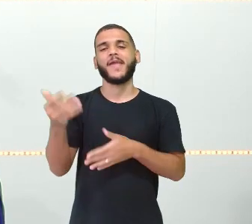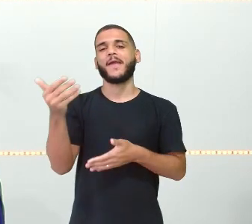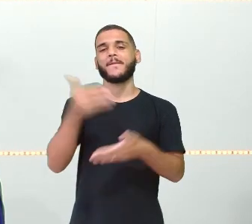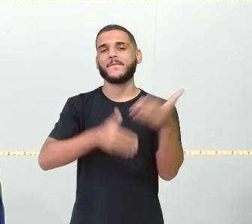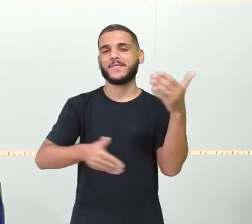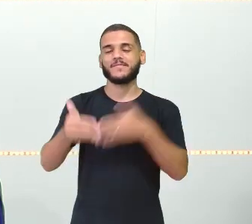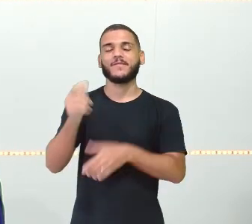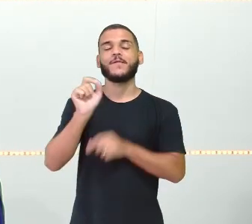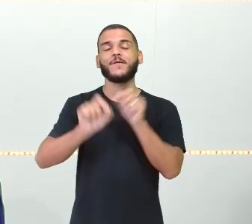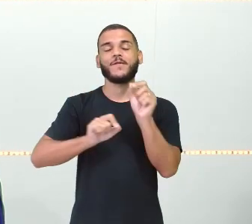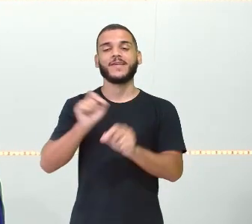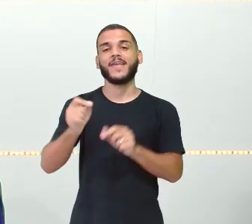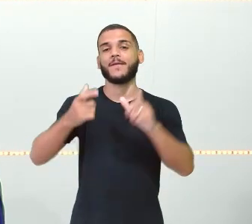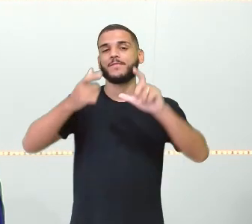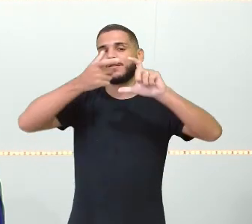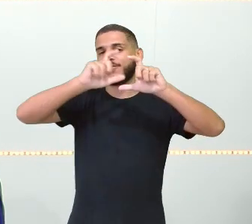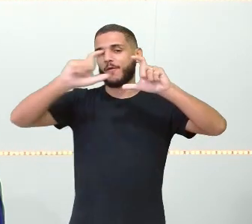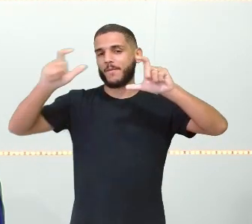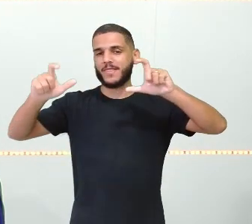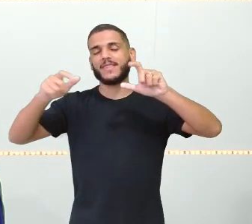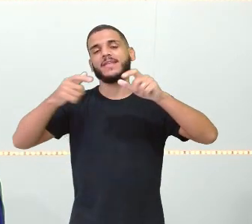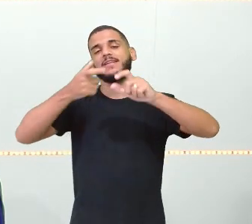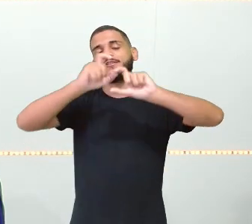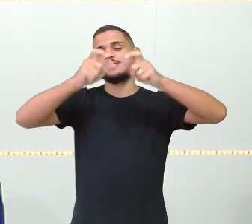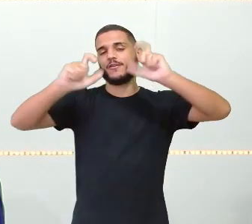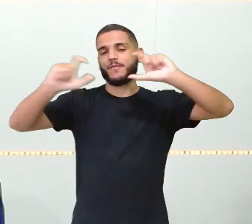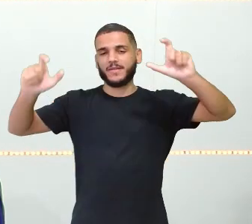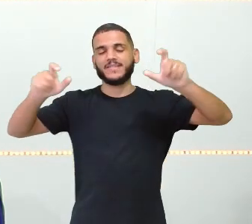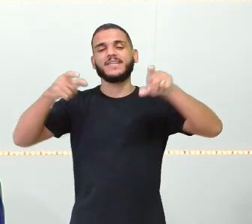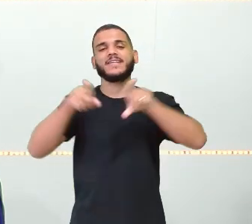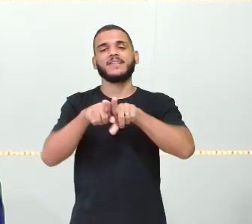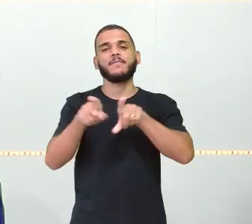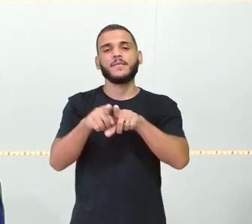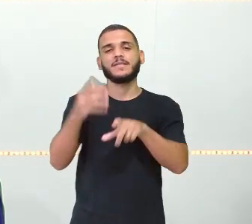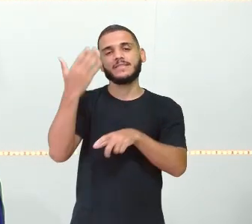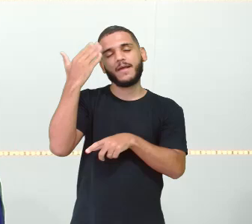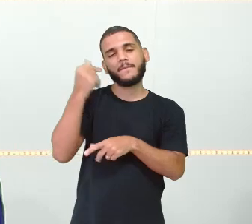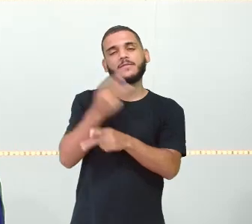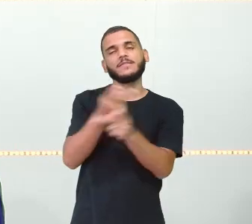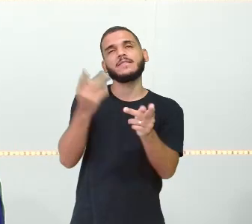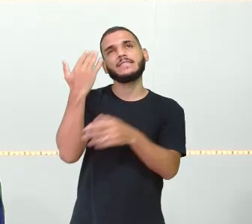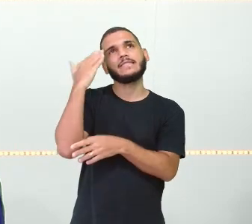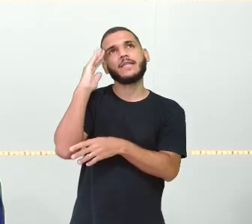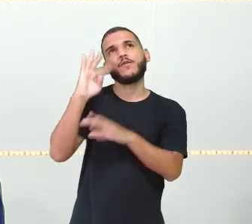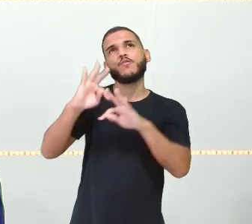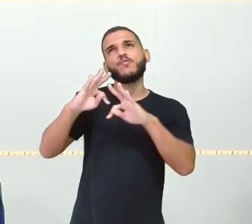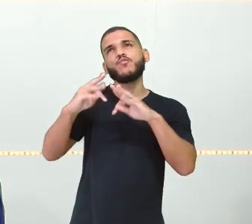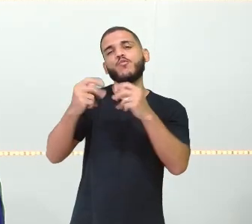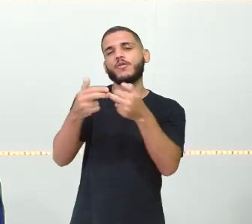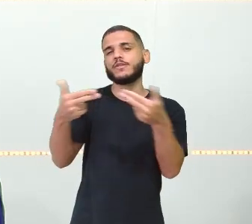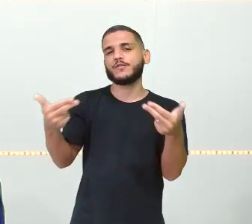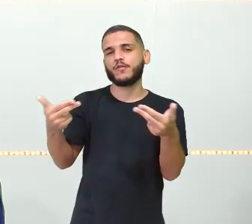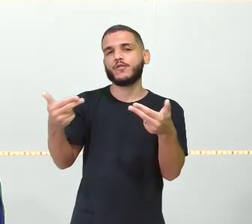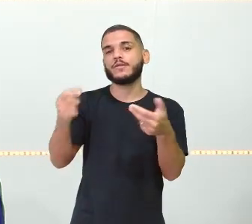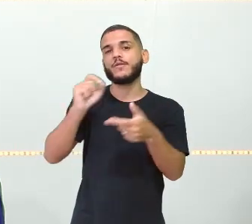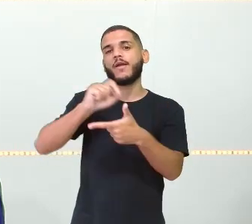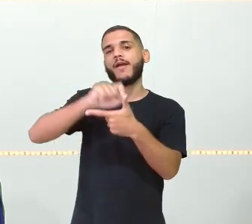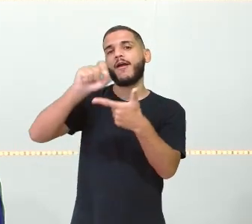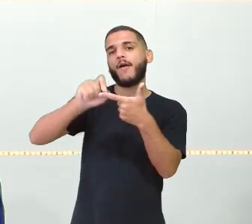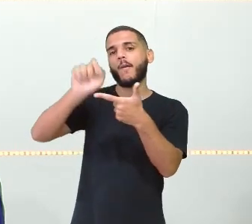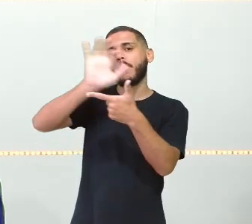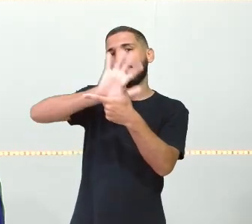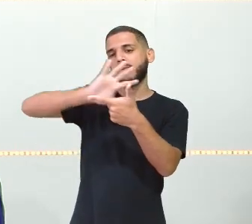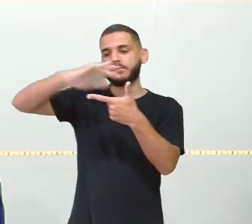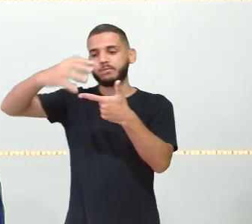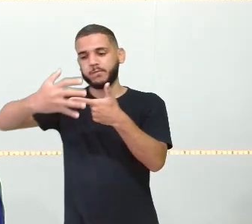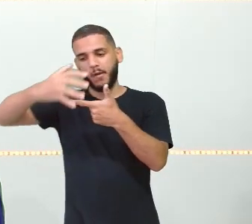um pouco de geometria e eu quero saber se vocês estão entendendo tudo aí de figuras espaciais e figuras